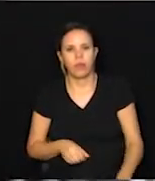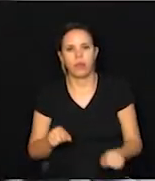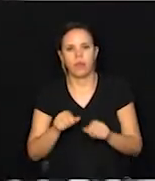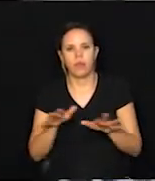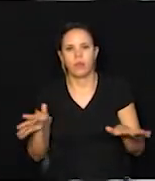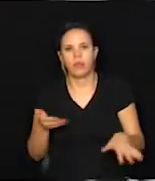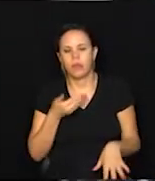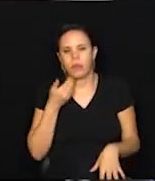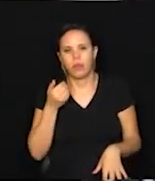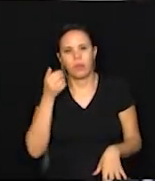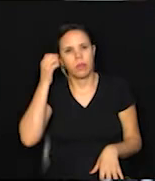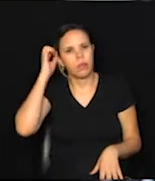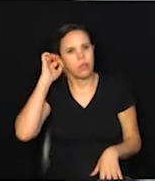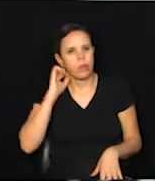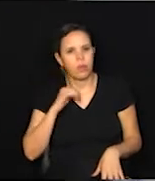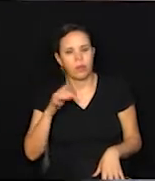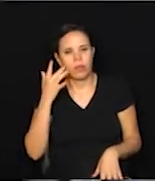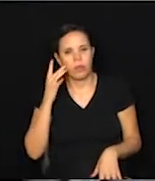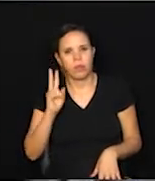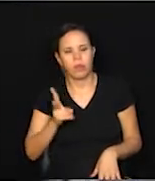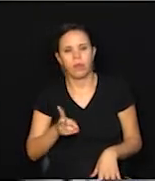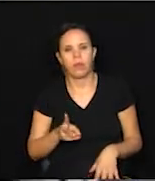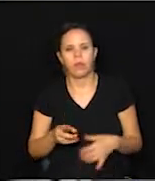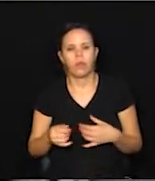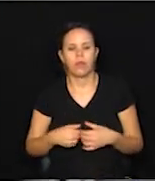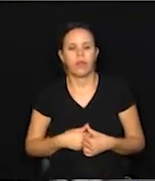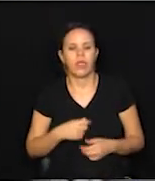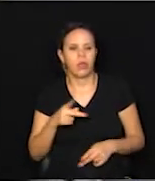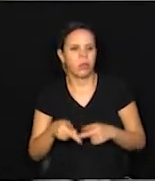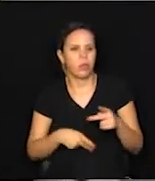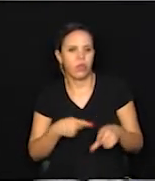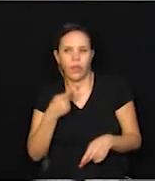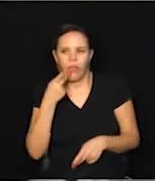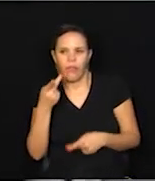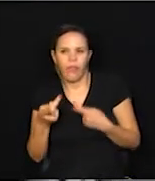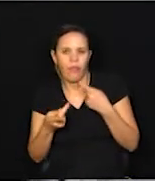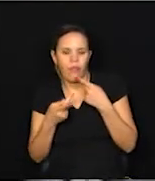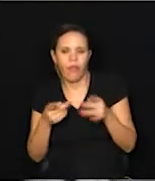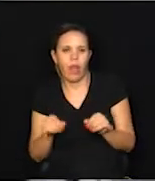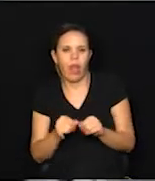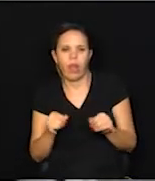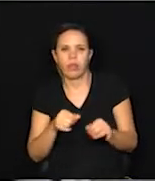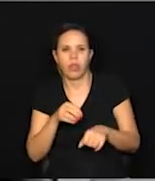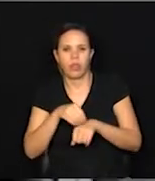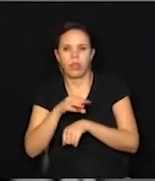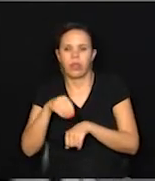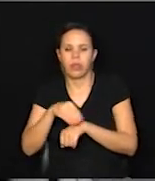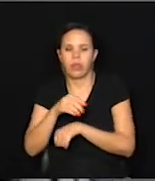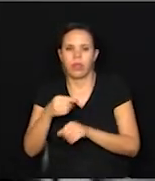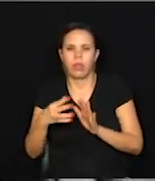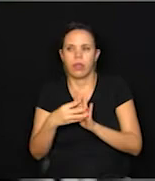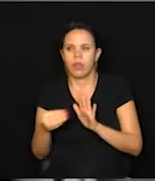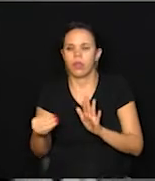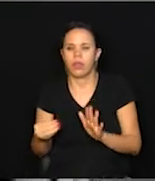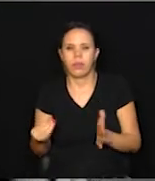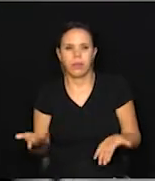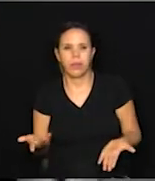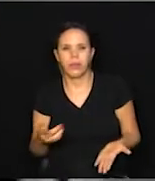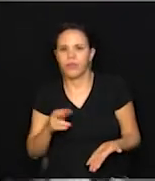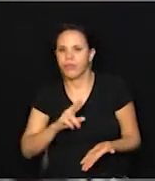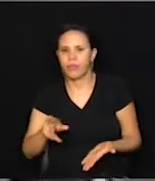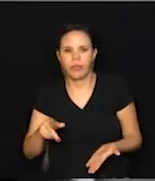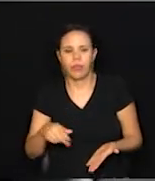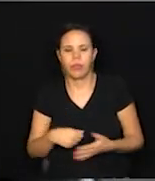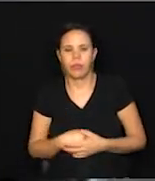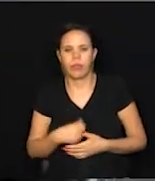muito fácil, e eu vejo que é sempre um telefone sem fio, né? Então, assim, as pessoas começam a reproduzir coisas que, na verdade, não são.